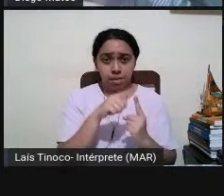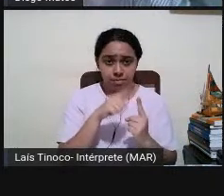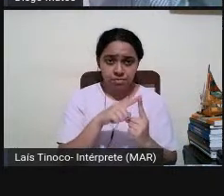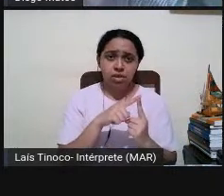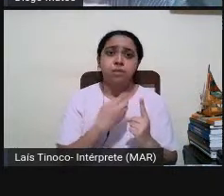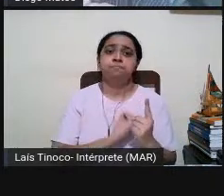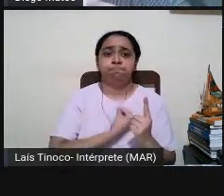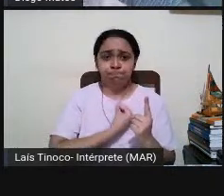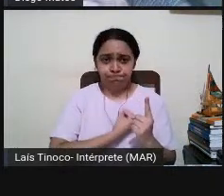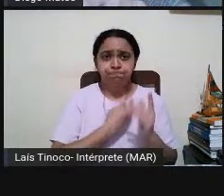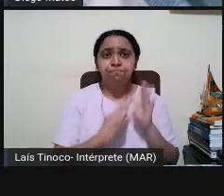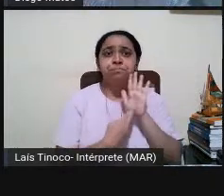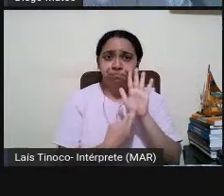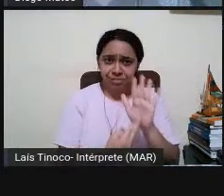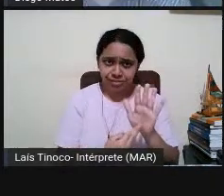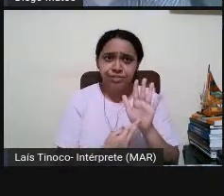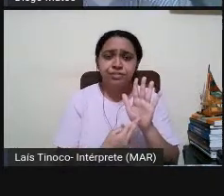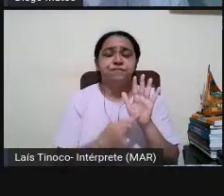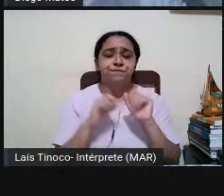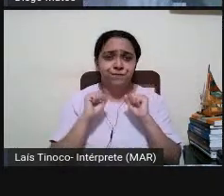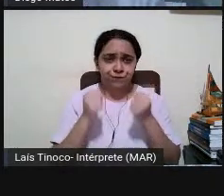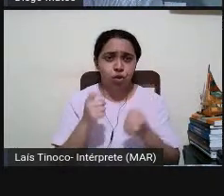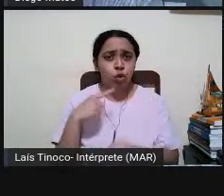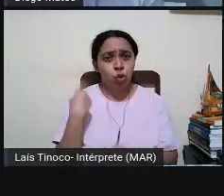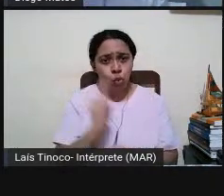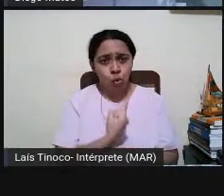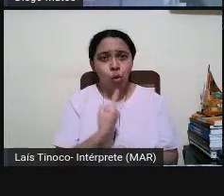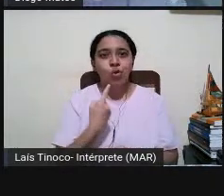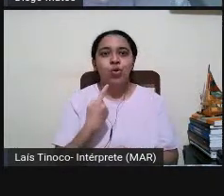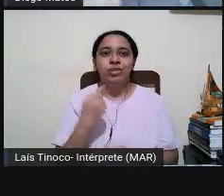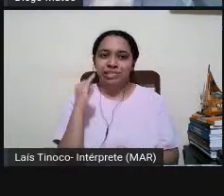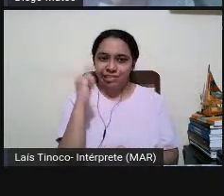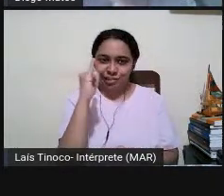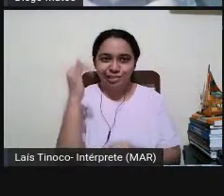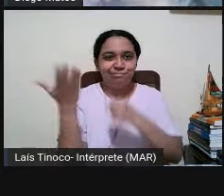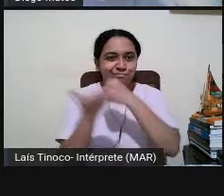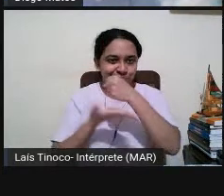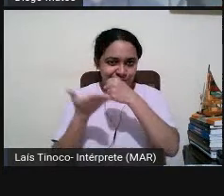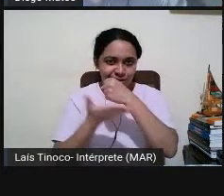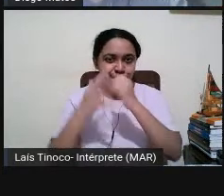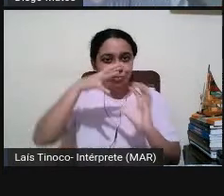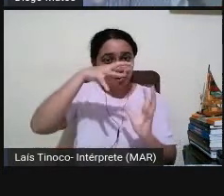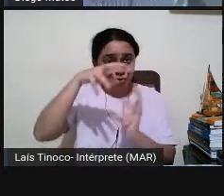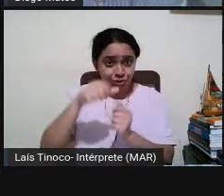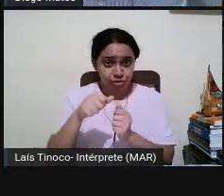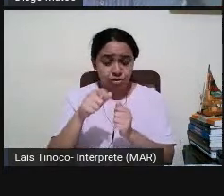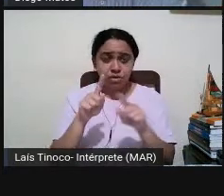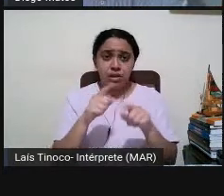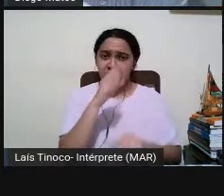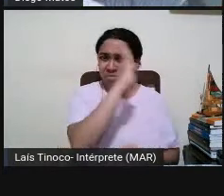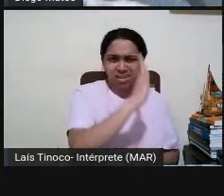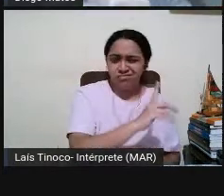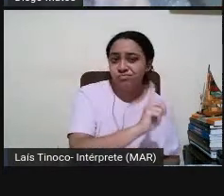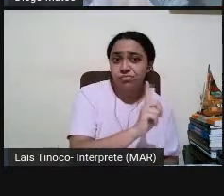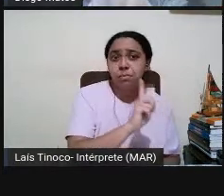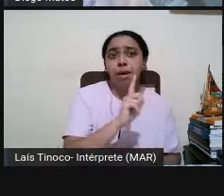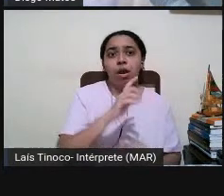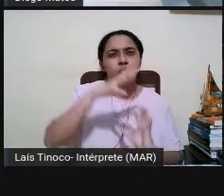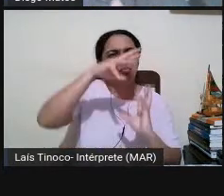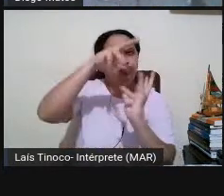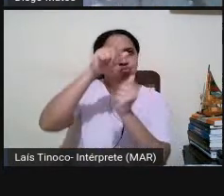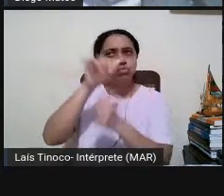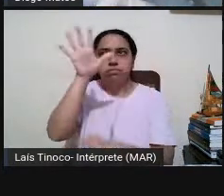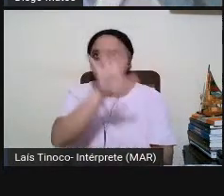parte representa fortemente a nossa cadeia é a dica Mundial aqui no Brasil Nem tanto mas no mundo sim e